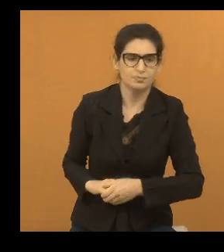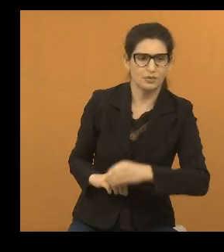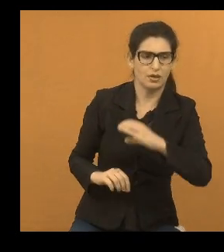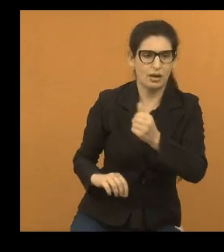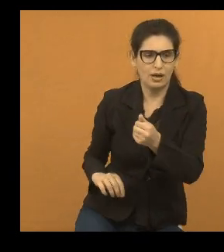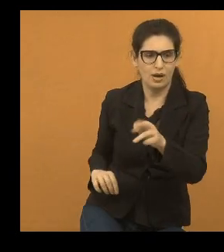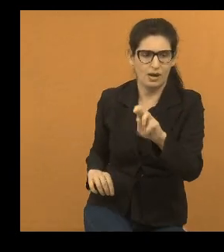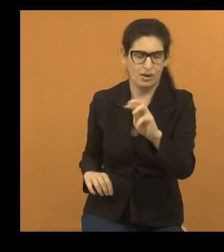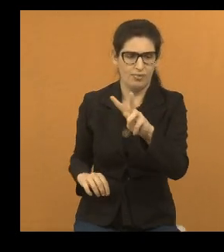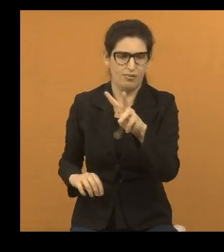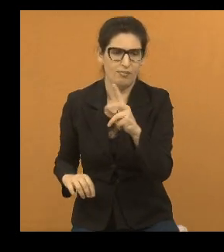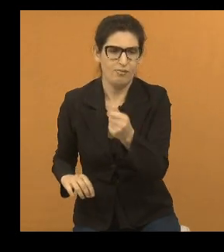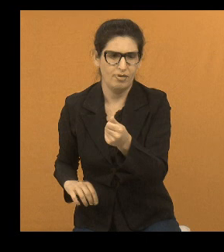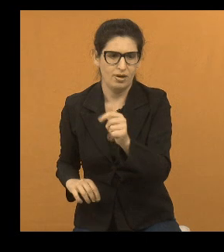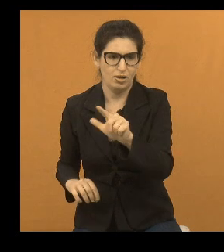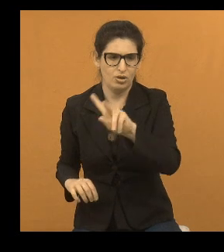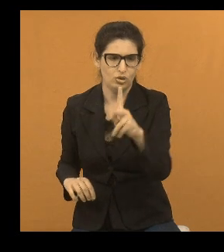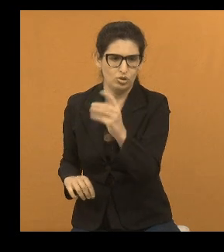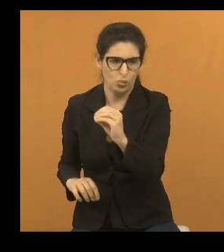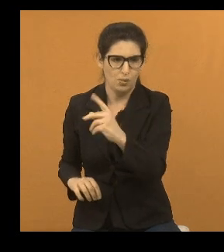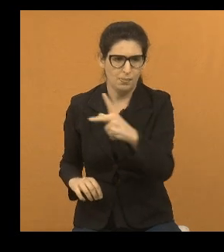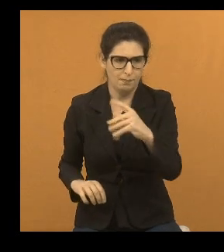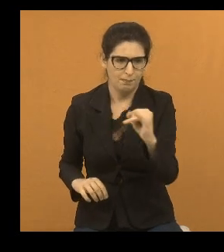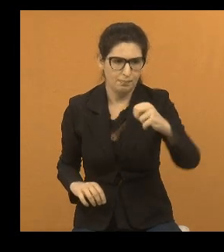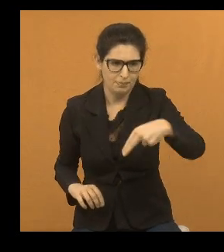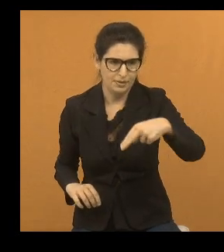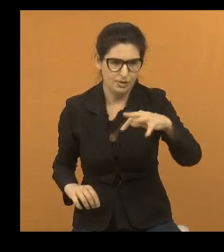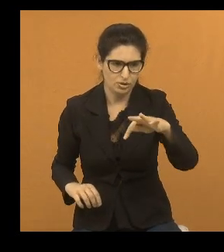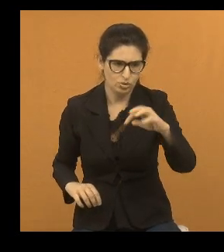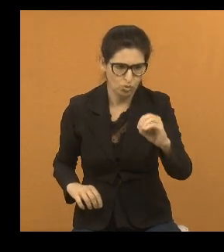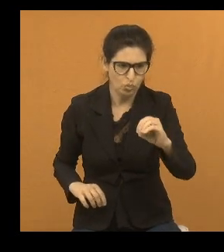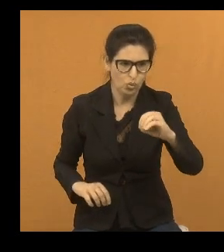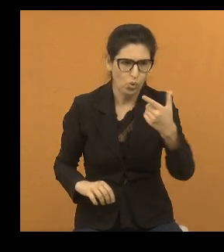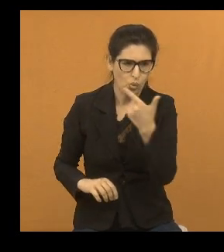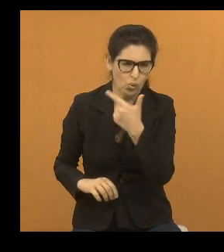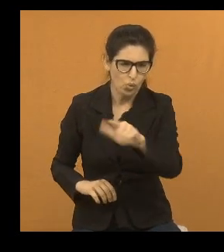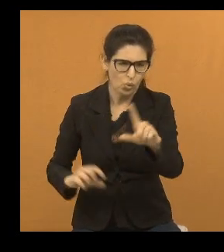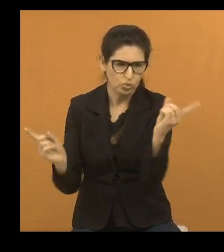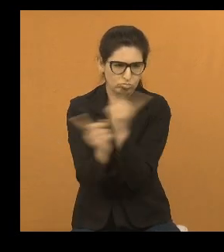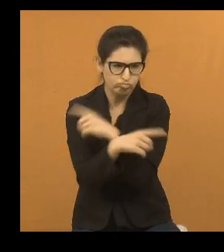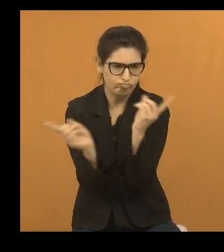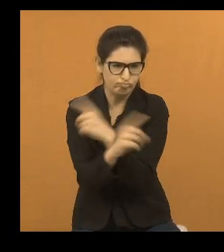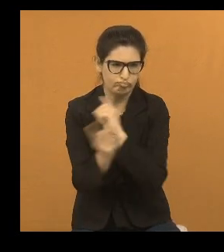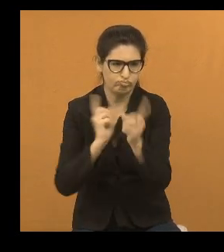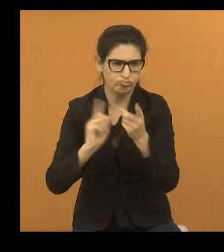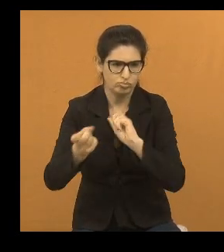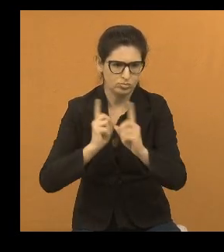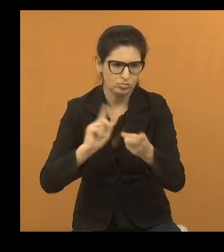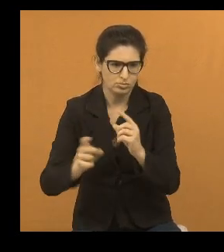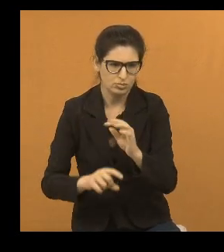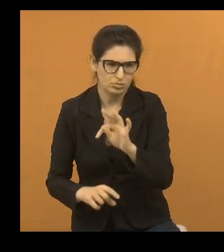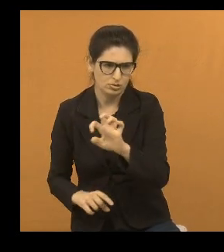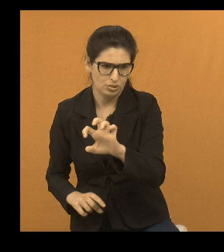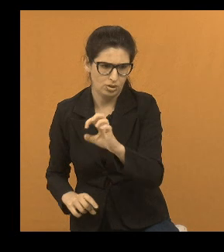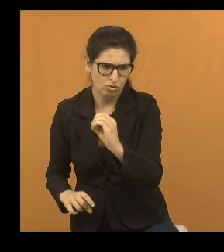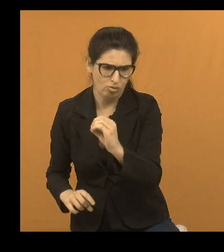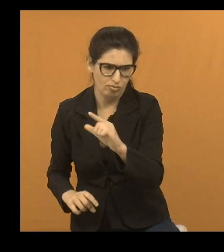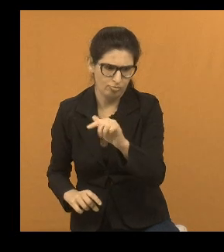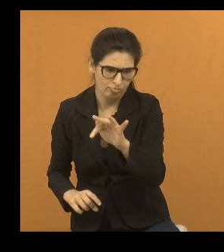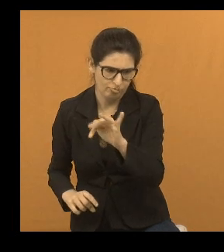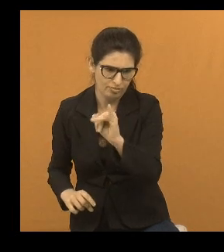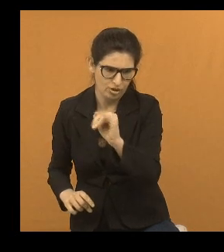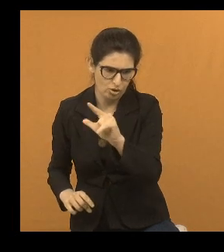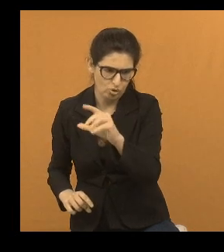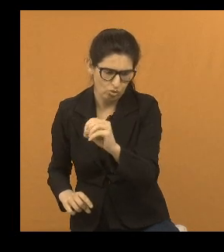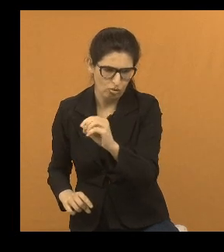Kieff e a rodovia Dom Pedro I, até o 22 de abril. Então, áreas já consolidadas, agora com a proposta